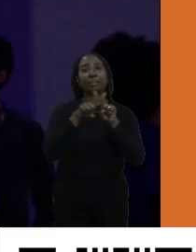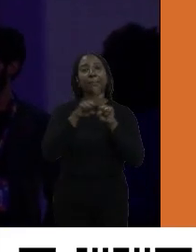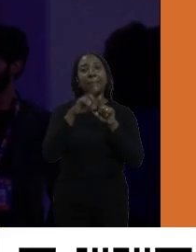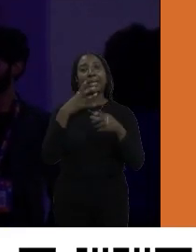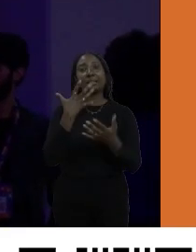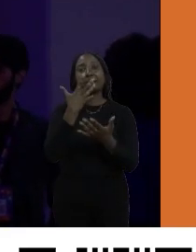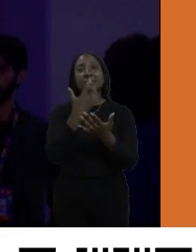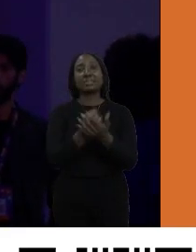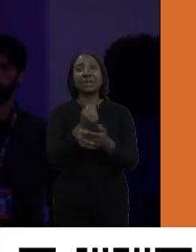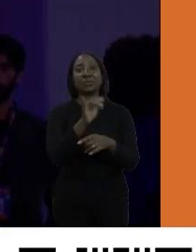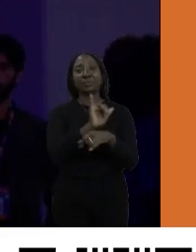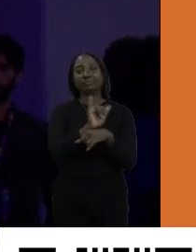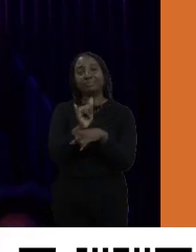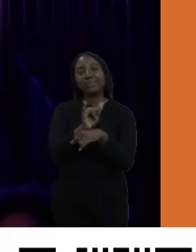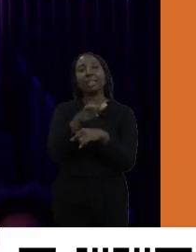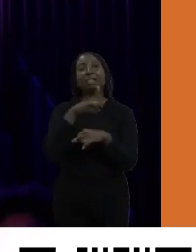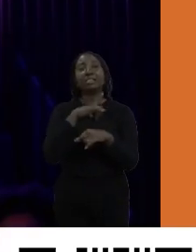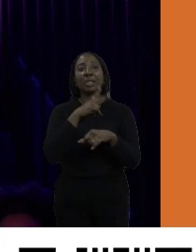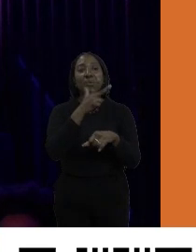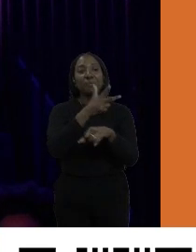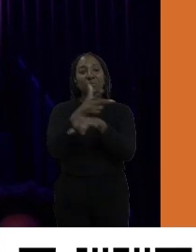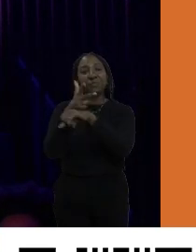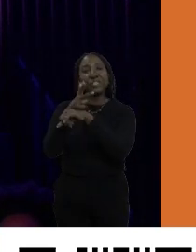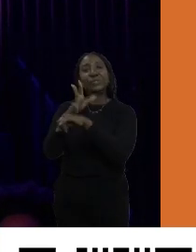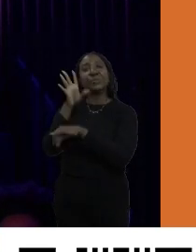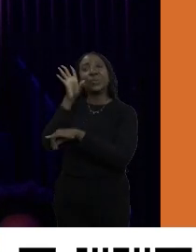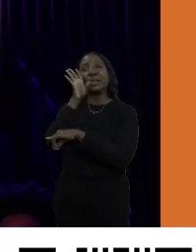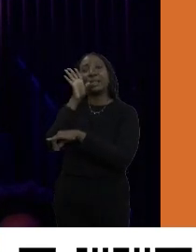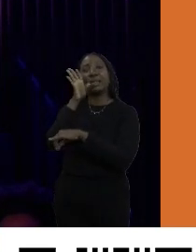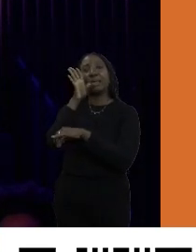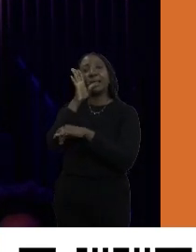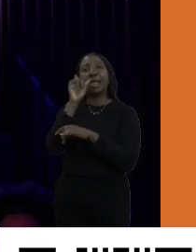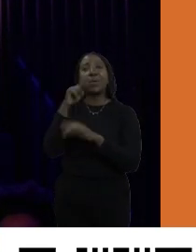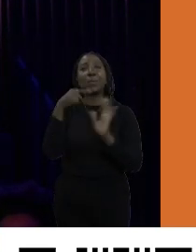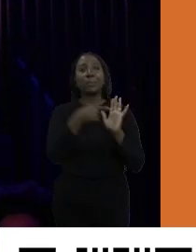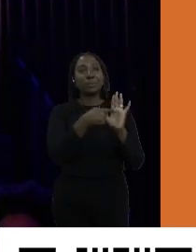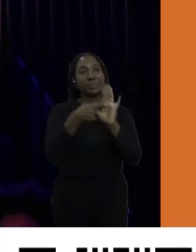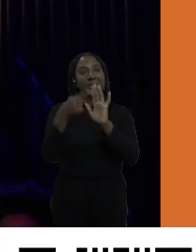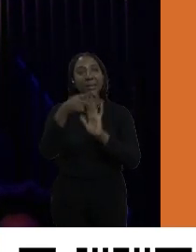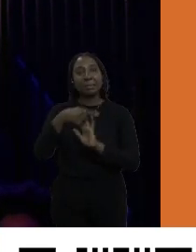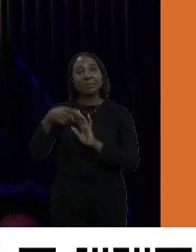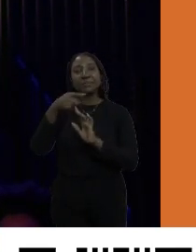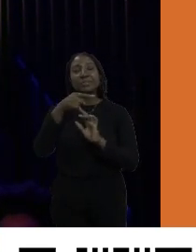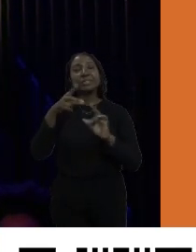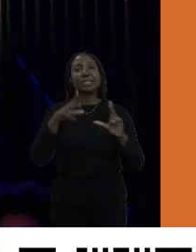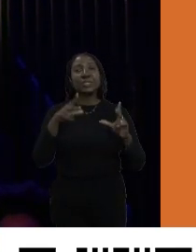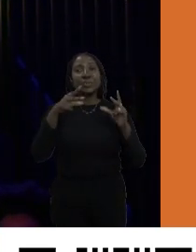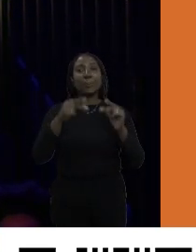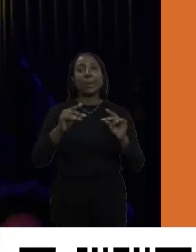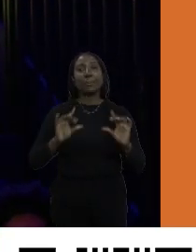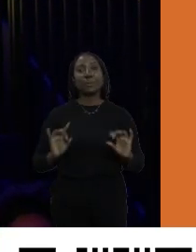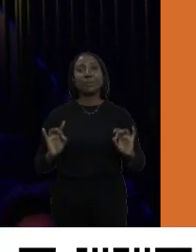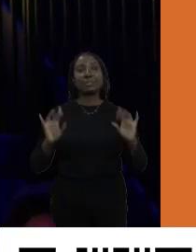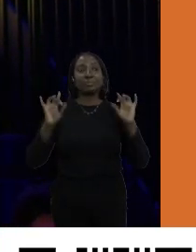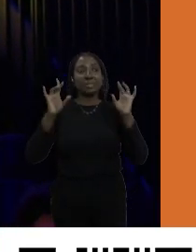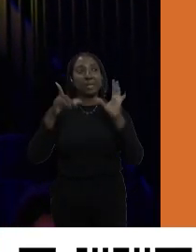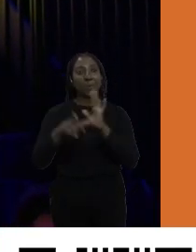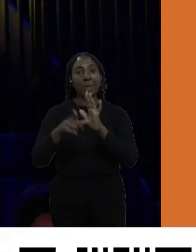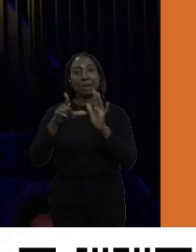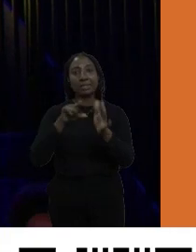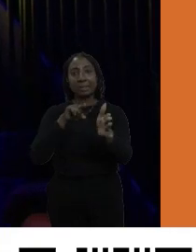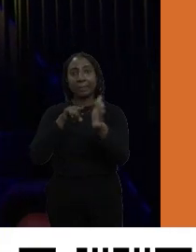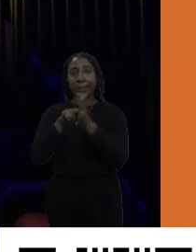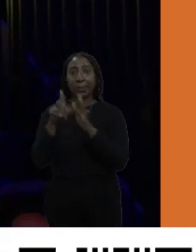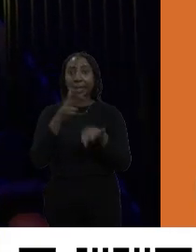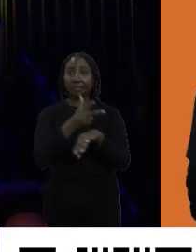João, tem um vídeo legal aí que a gente queria passar para vocês de um prêmio especial. Que tá chegando. Então, antes de perguntas, roda o